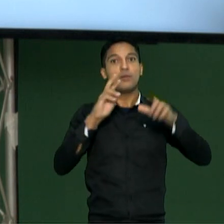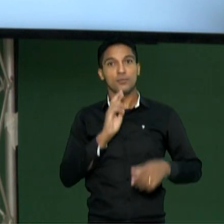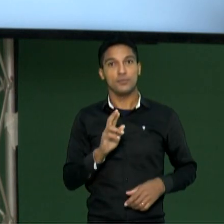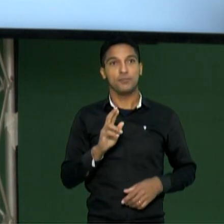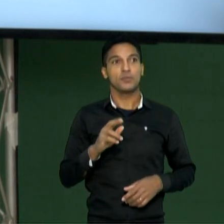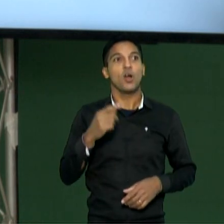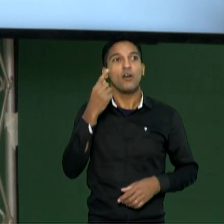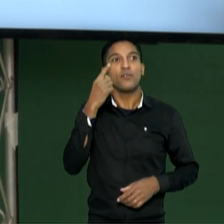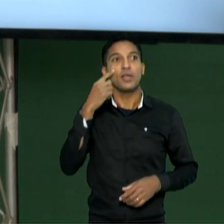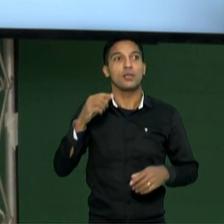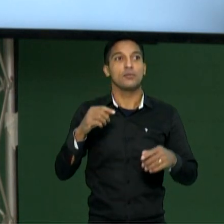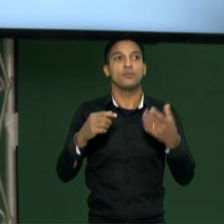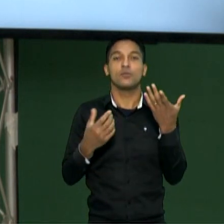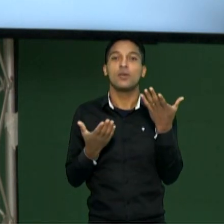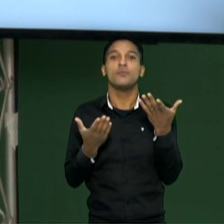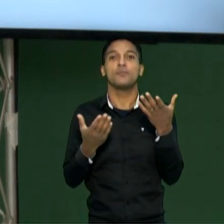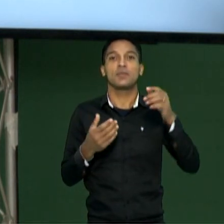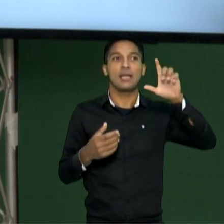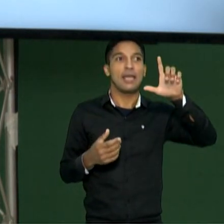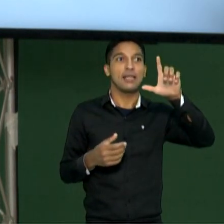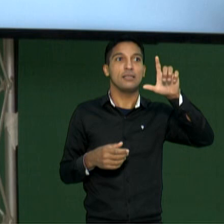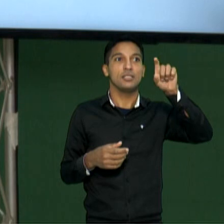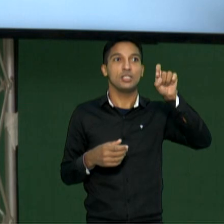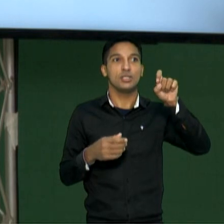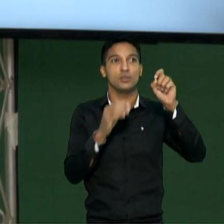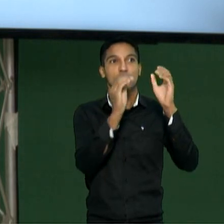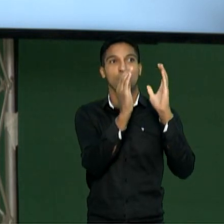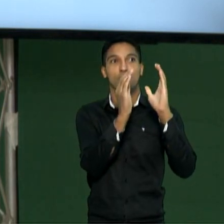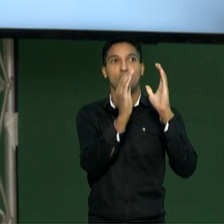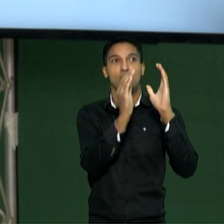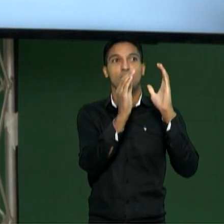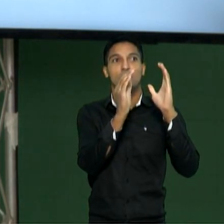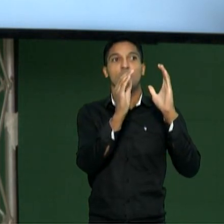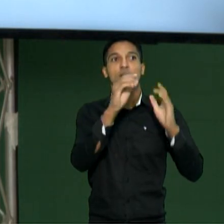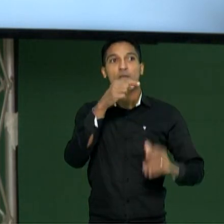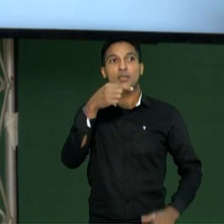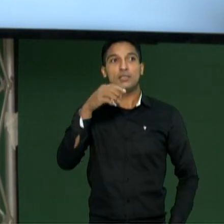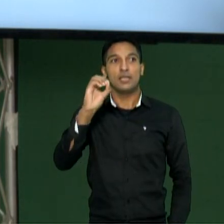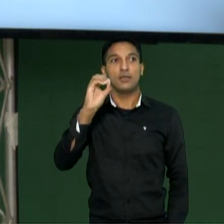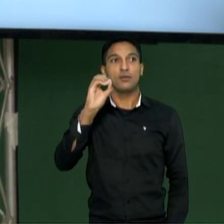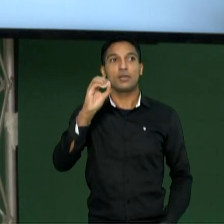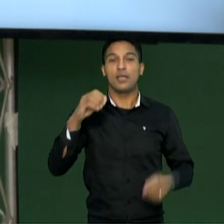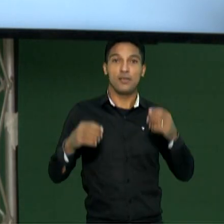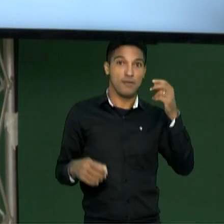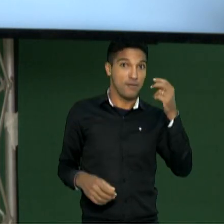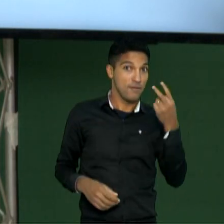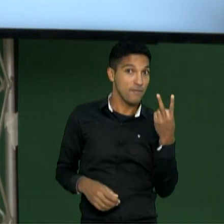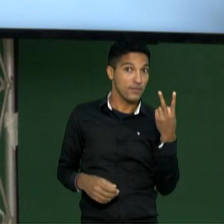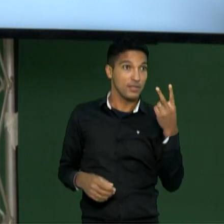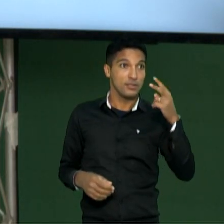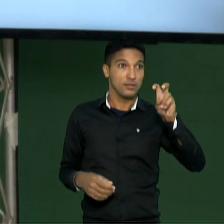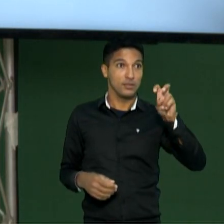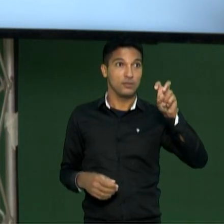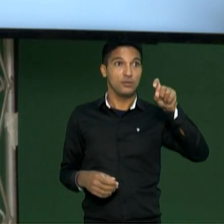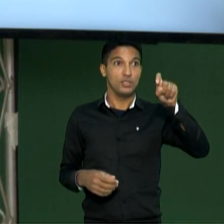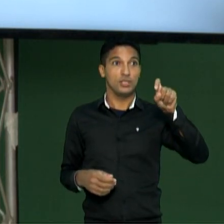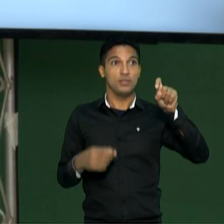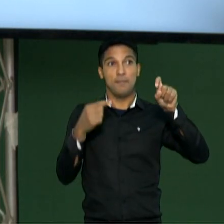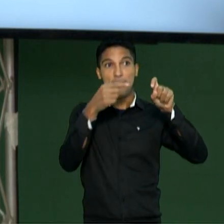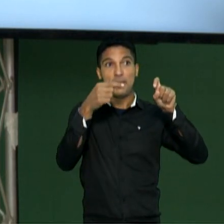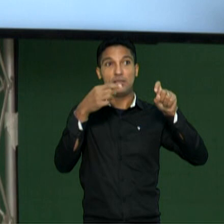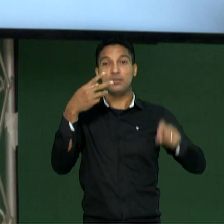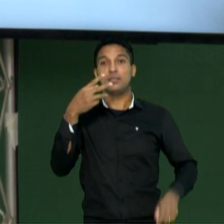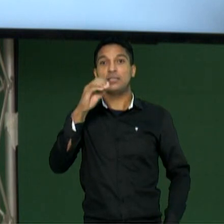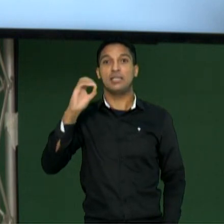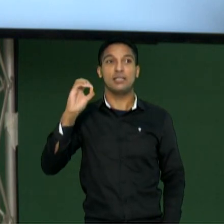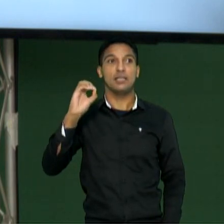então 25x menos 300 igual a zero, ou seja, pego a minha função e igualo ela a zero, né? E esse 300 que